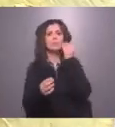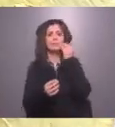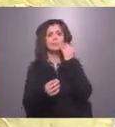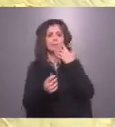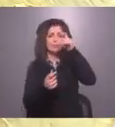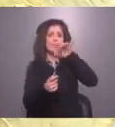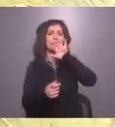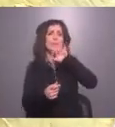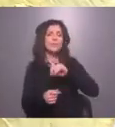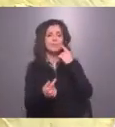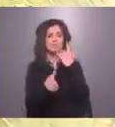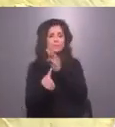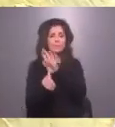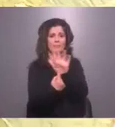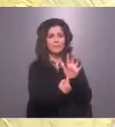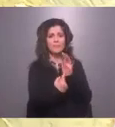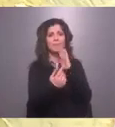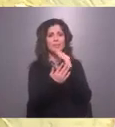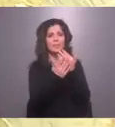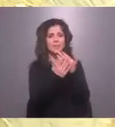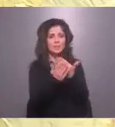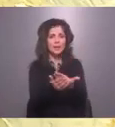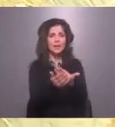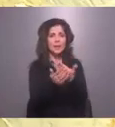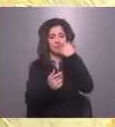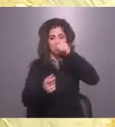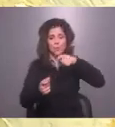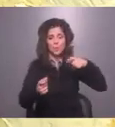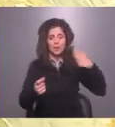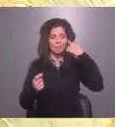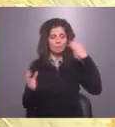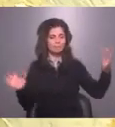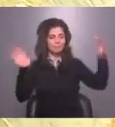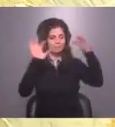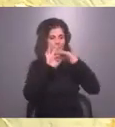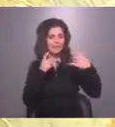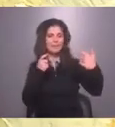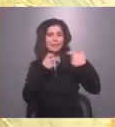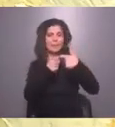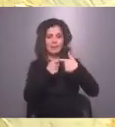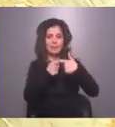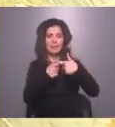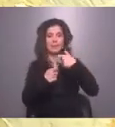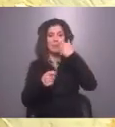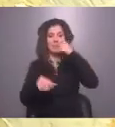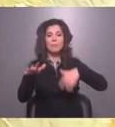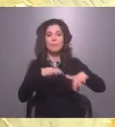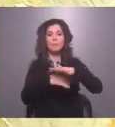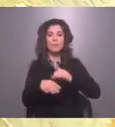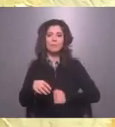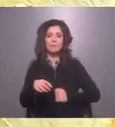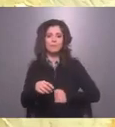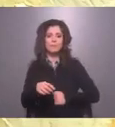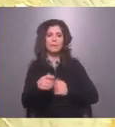realizais admiravelmente a reconciliação do género humano, Concedei ao povo cristão fé viva